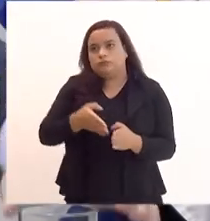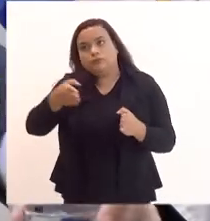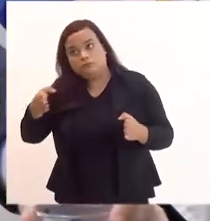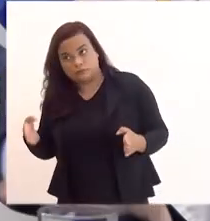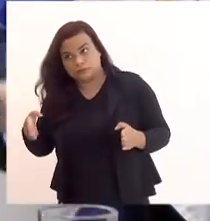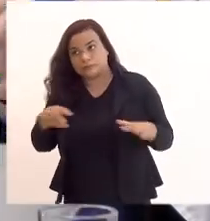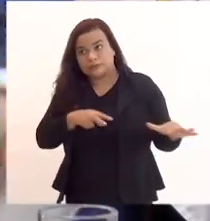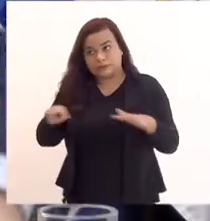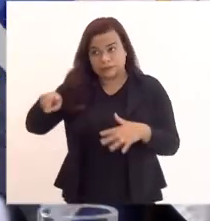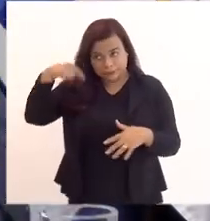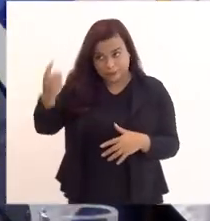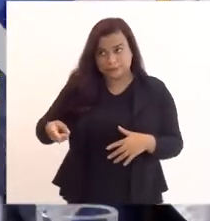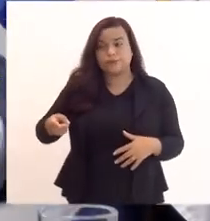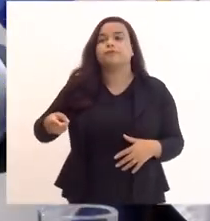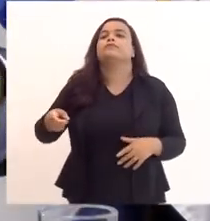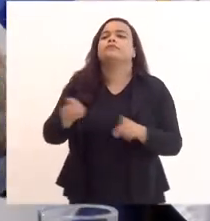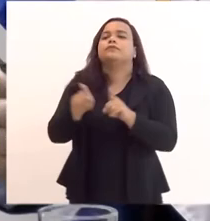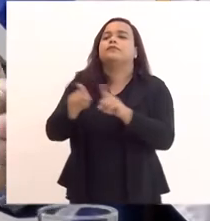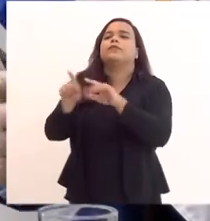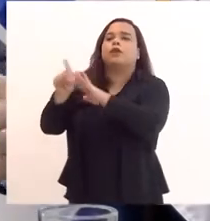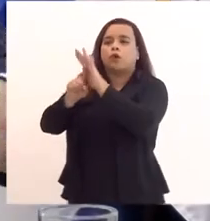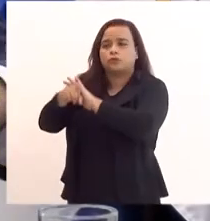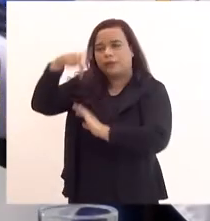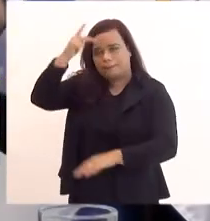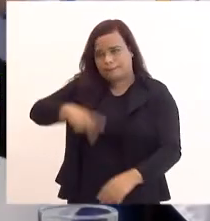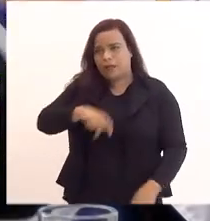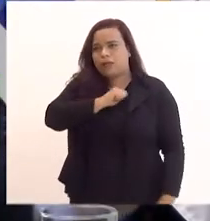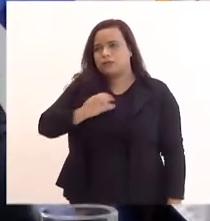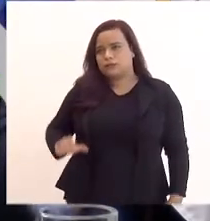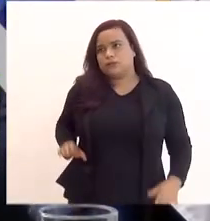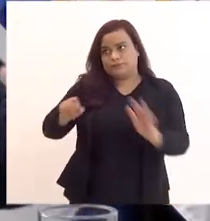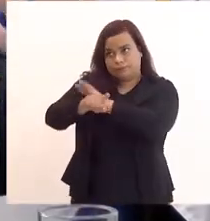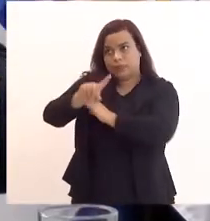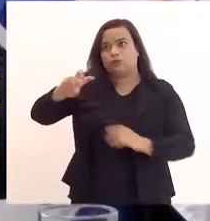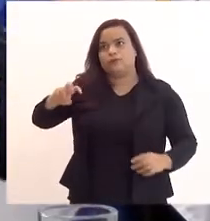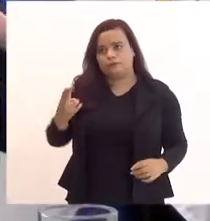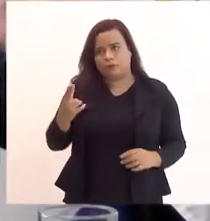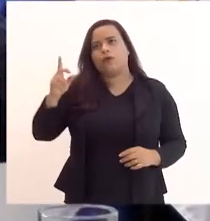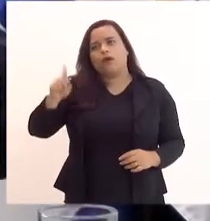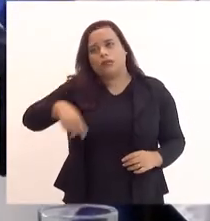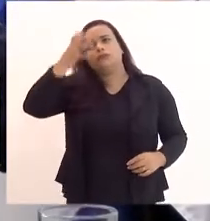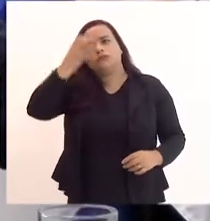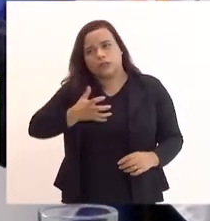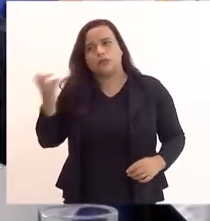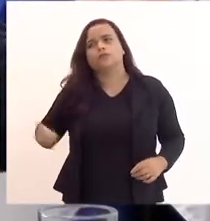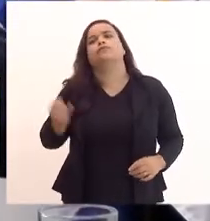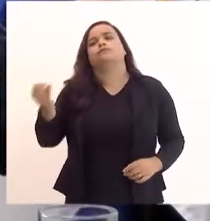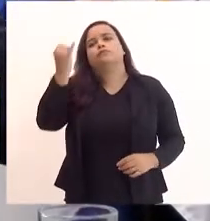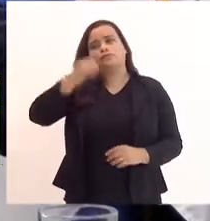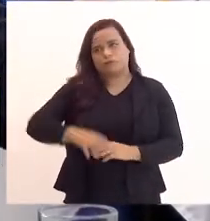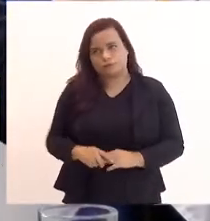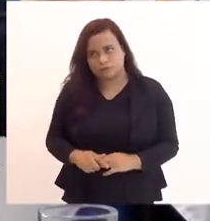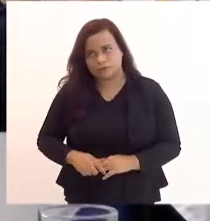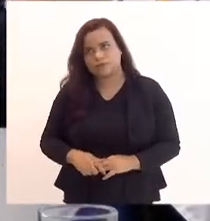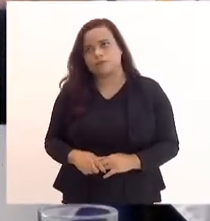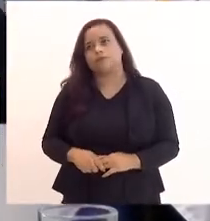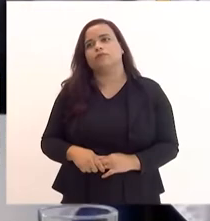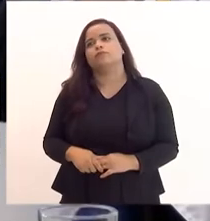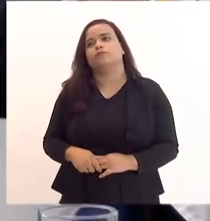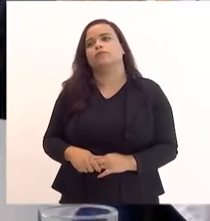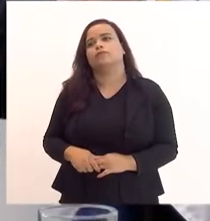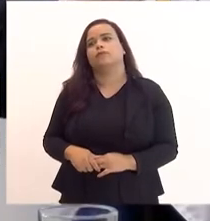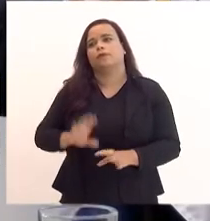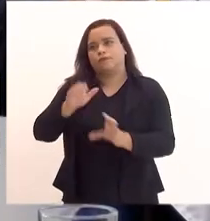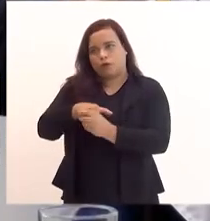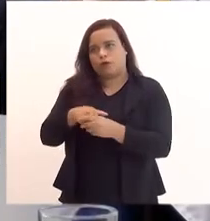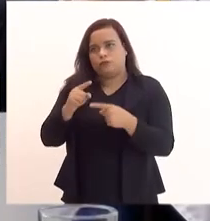próxima semana... Vou até consultar o presidente a respeito disso, que é uma questão muito séria, muito grande. Muito. É. São dois